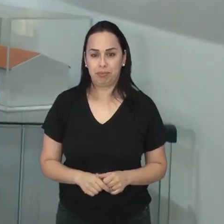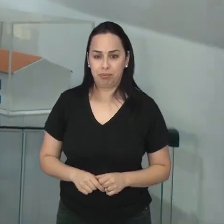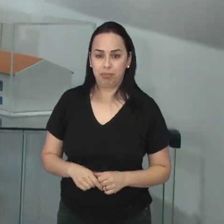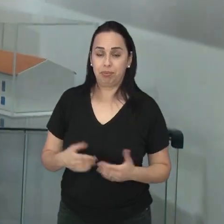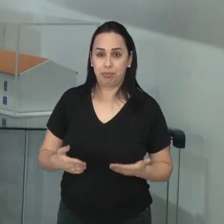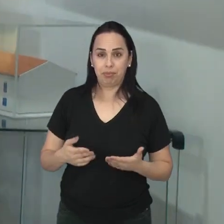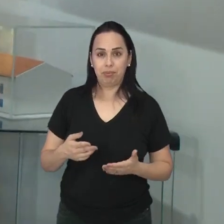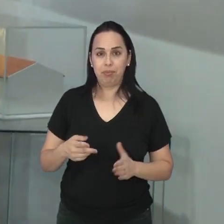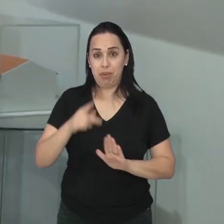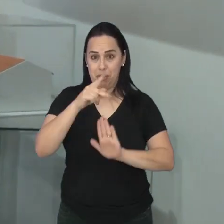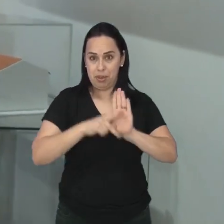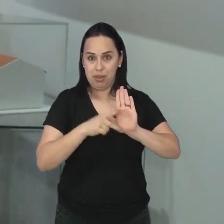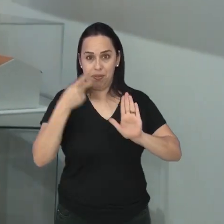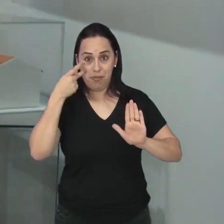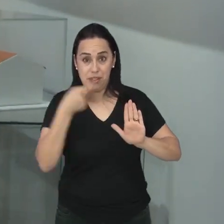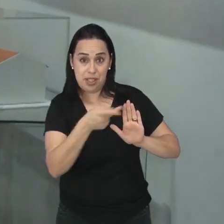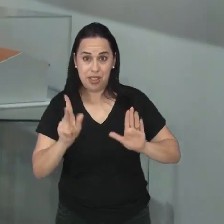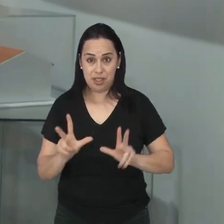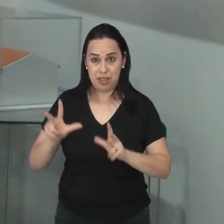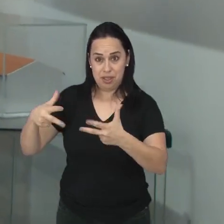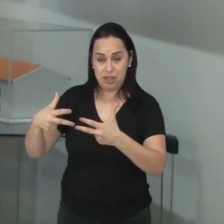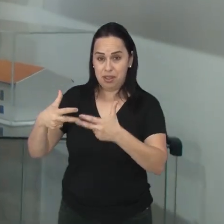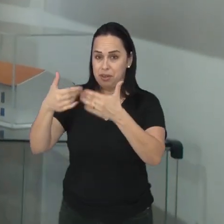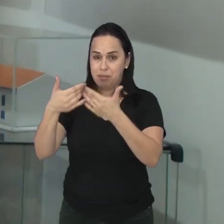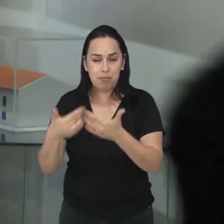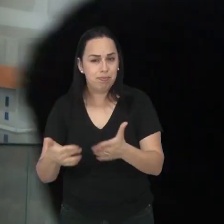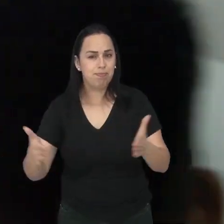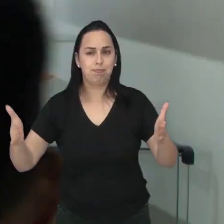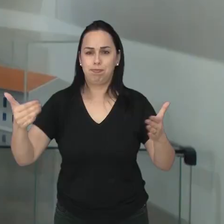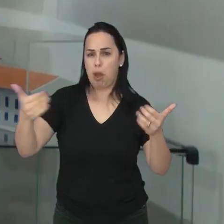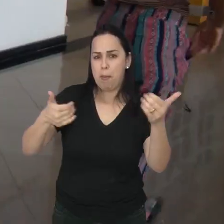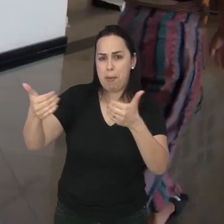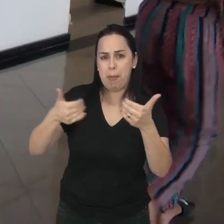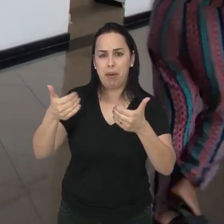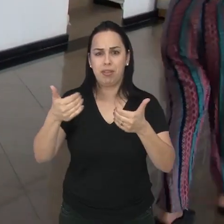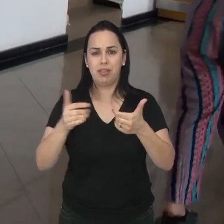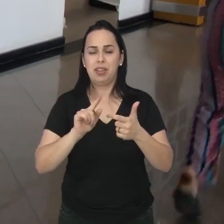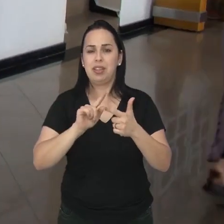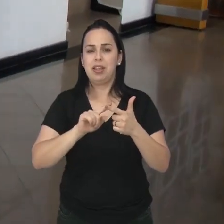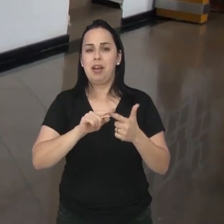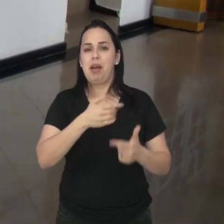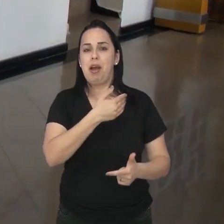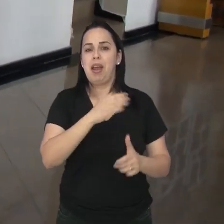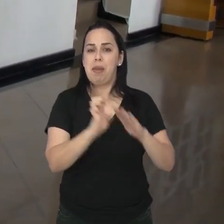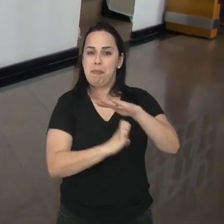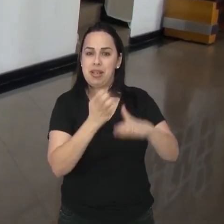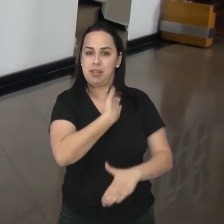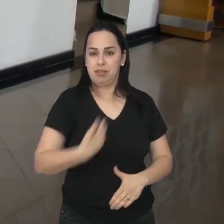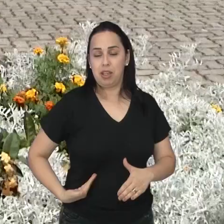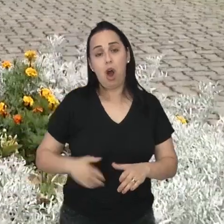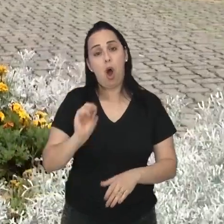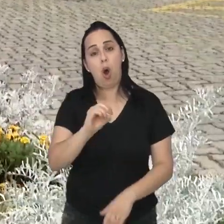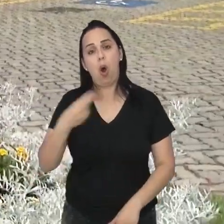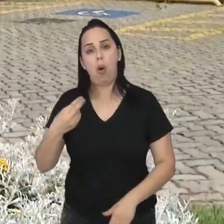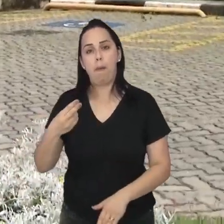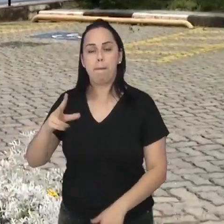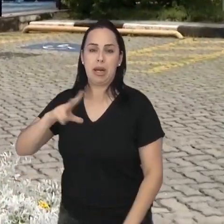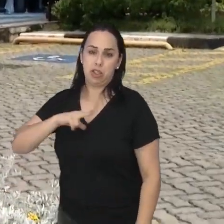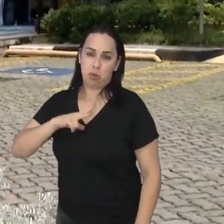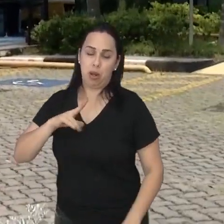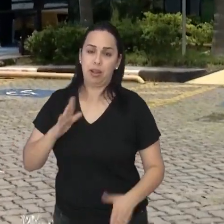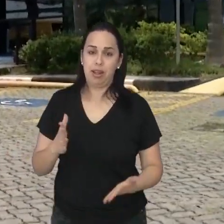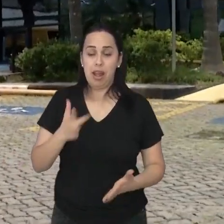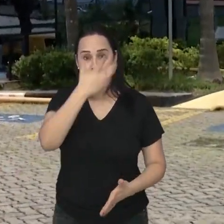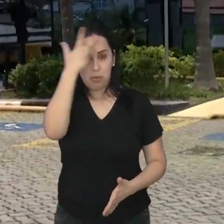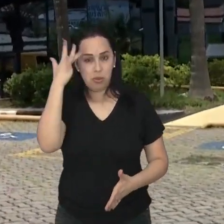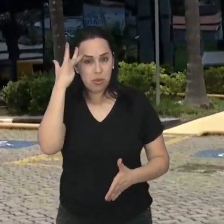O programa Visite a Câmara está aberto para todas as instituições, sejam elas públicas ou privadas. Os interessados